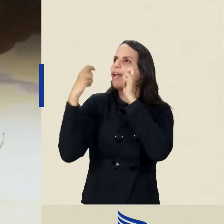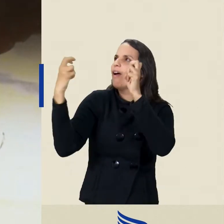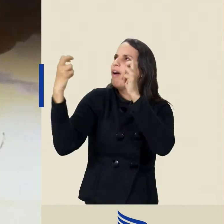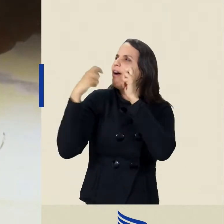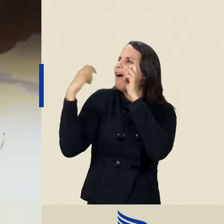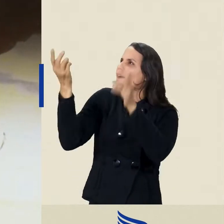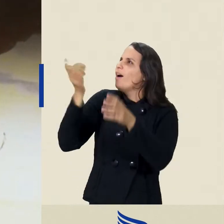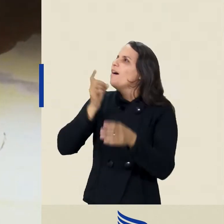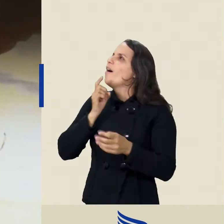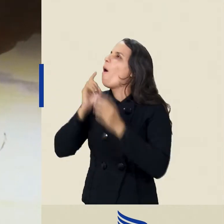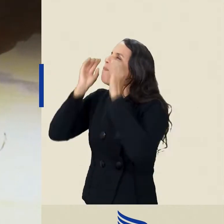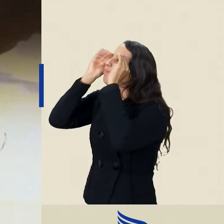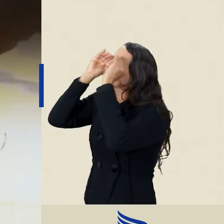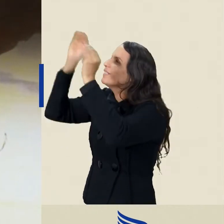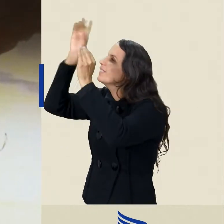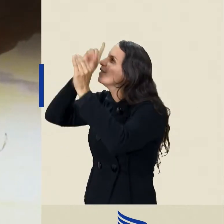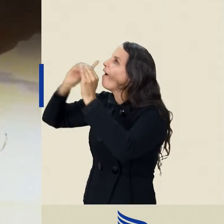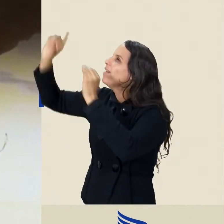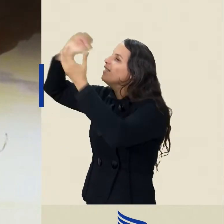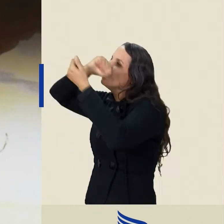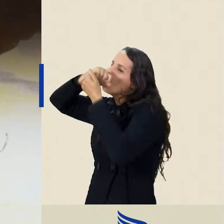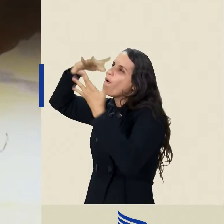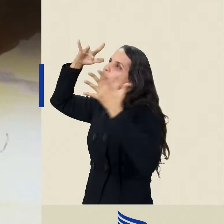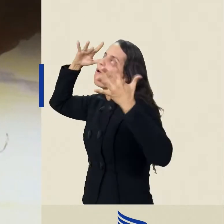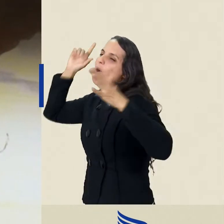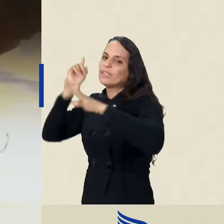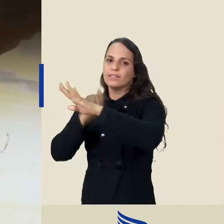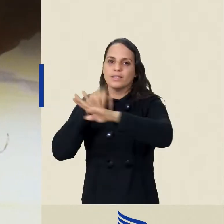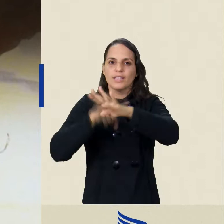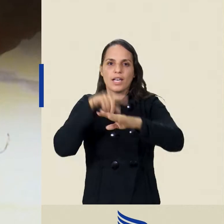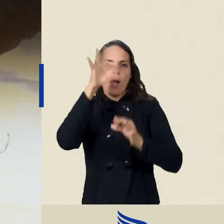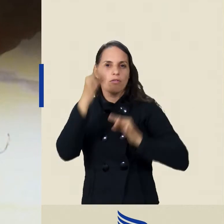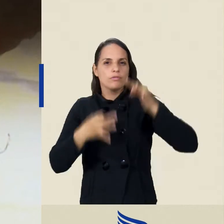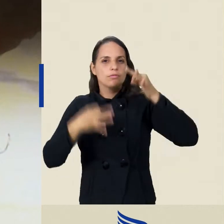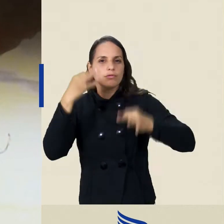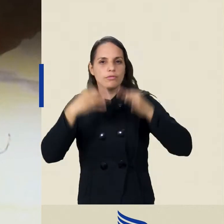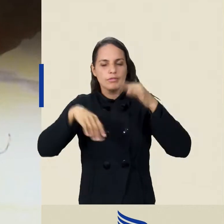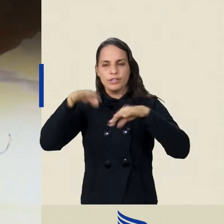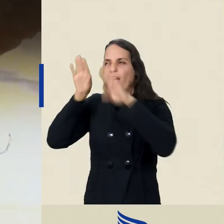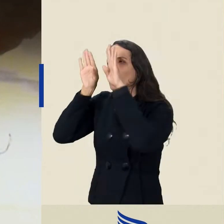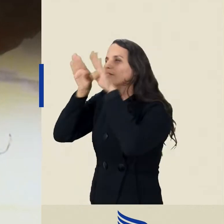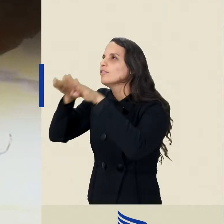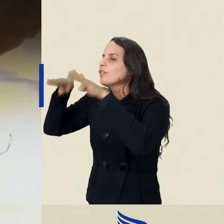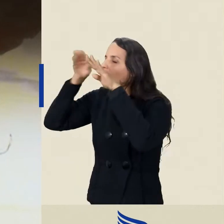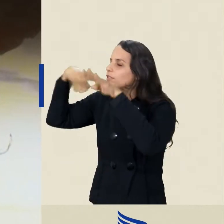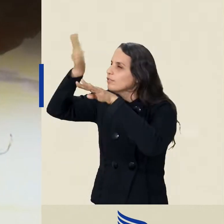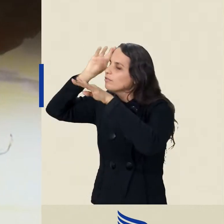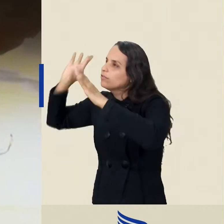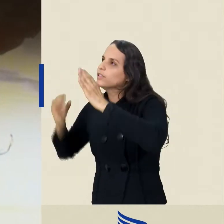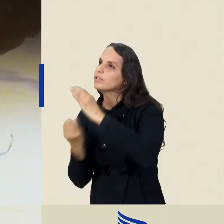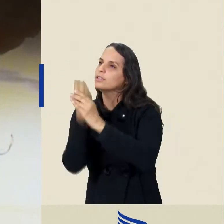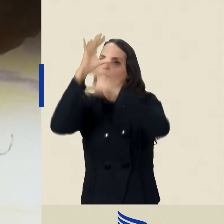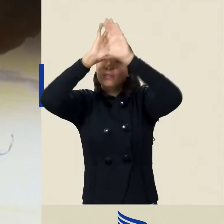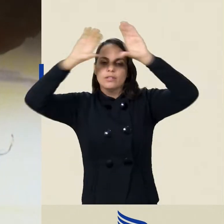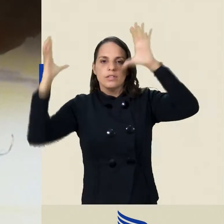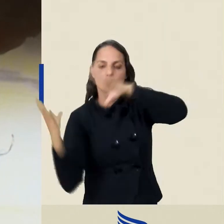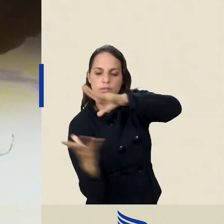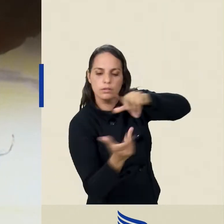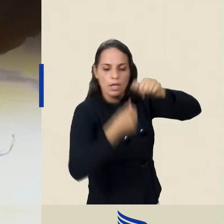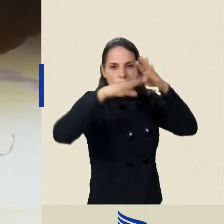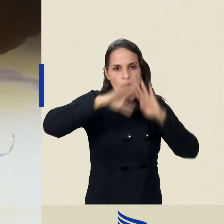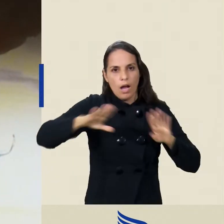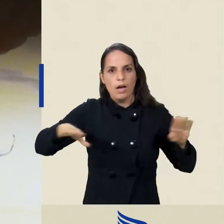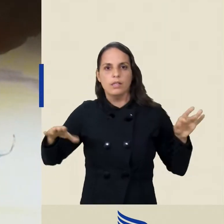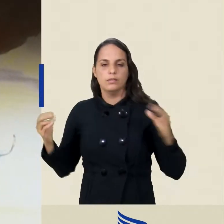dai-lhe glória, porque vinda é a hora do seu juízo, e adorai aquele que fez o céu, e a terra, e o mar, e